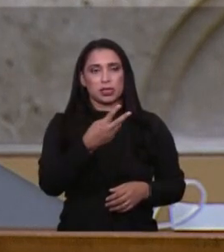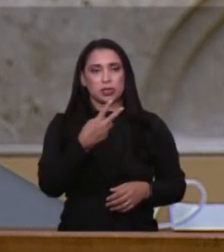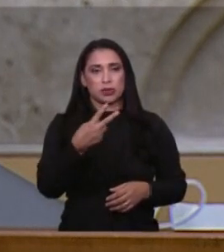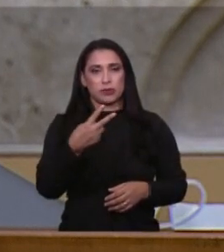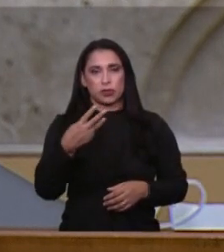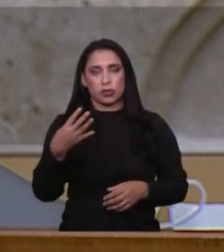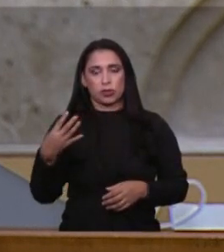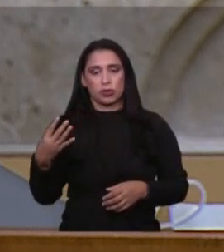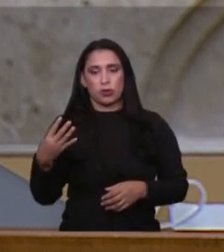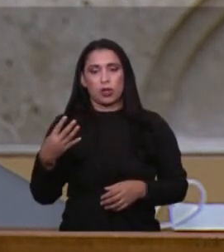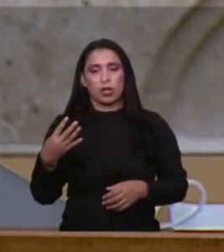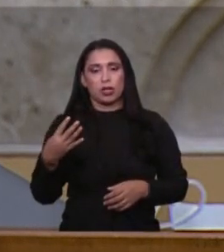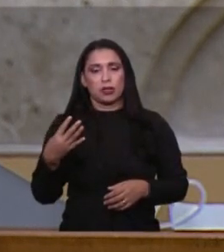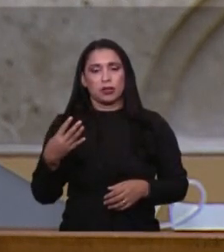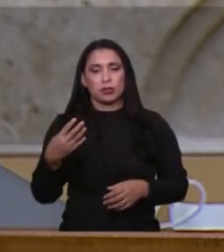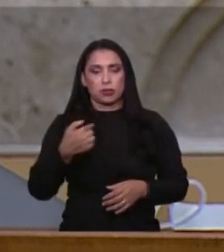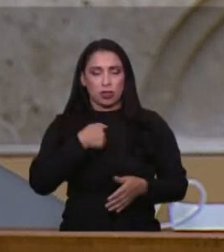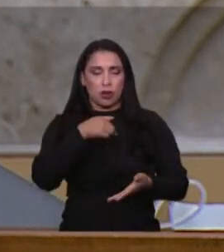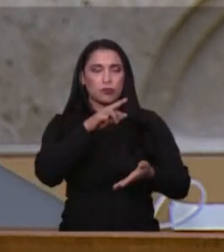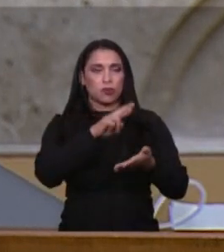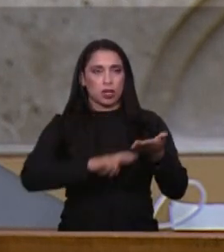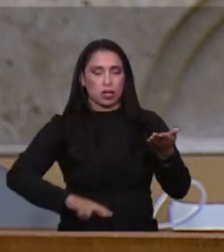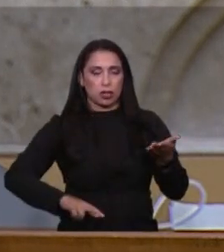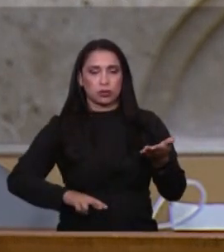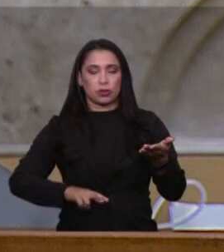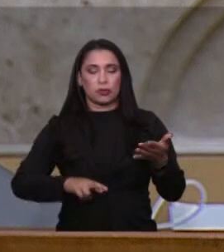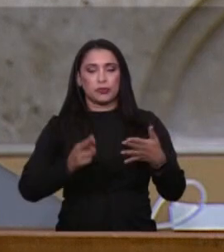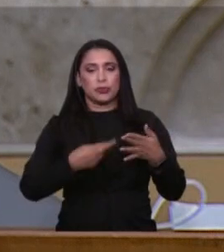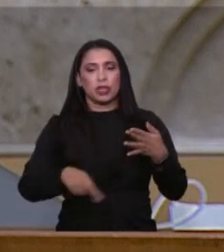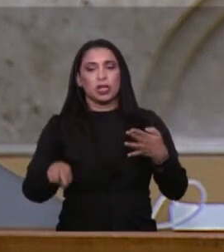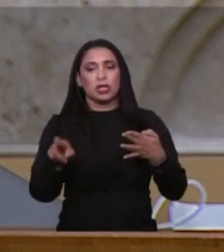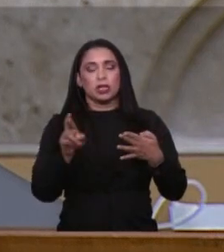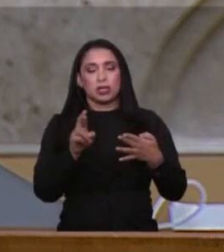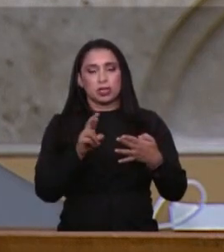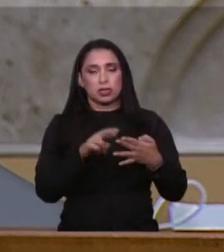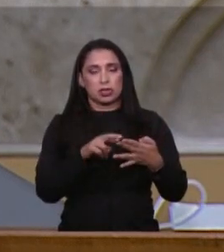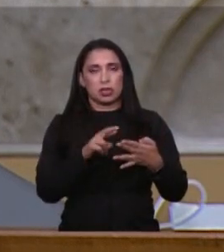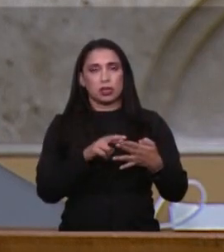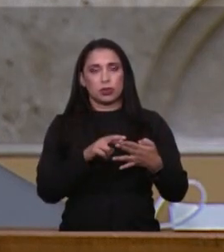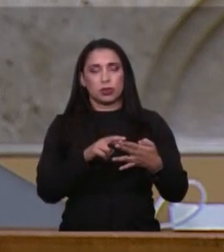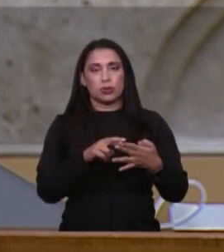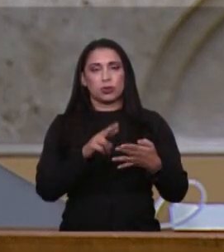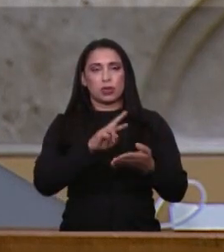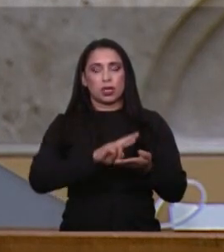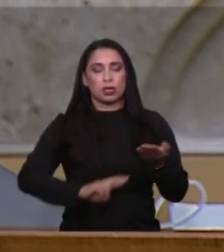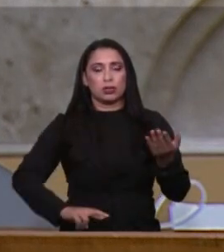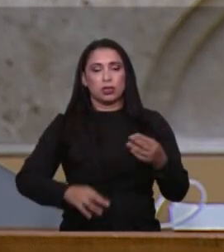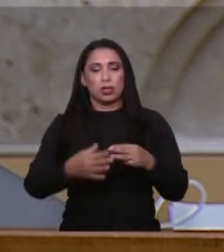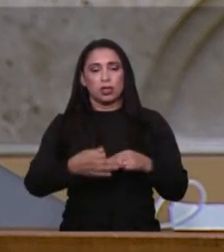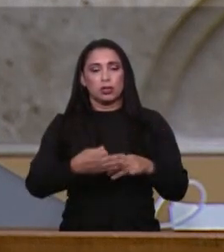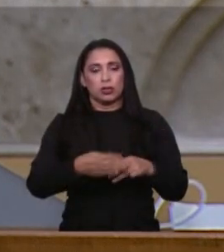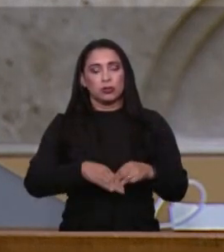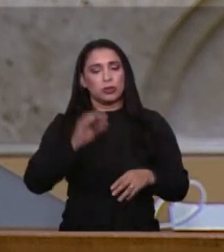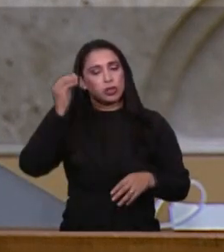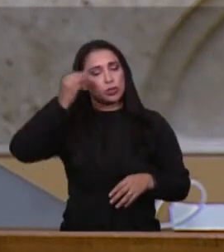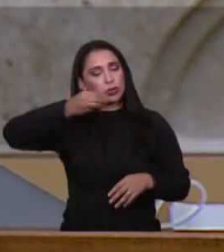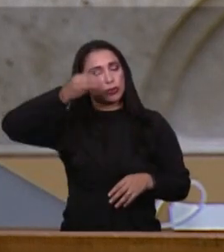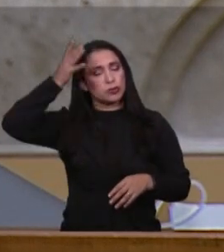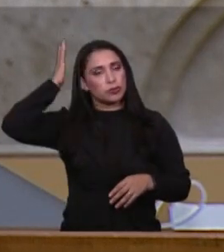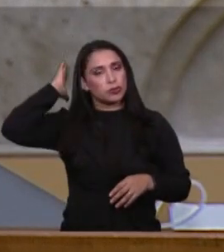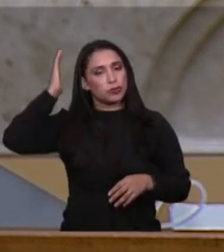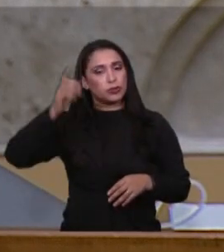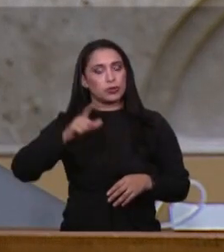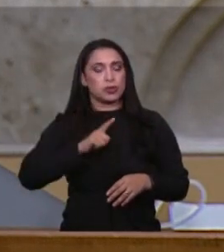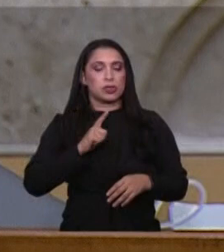324, que foi da minha relatoria, e este recurso extraordinário da relatoria do ministro Luiz Fux.